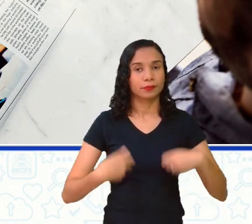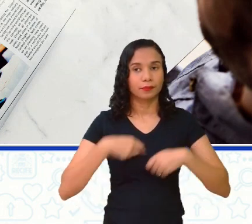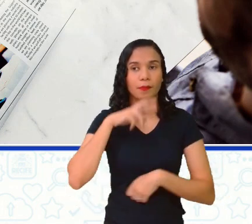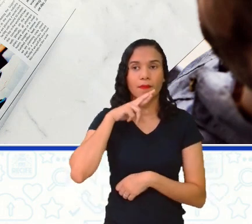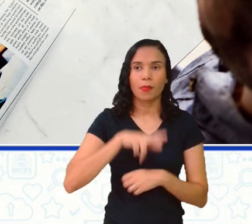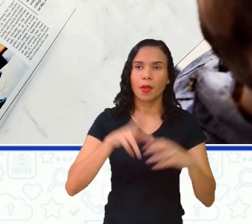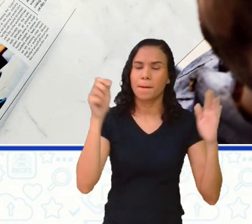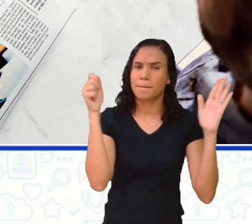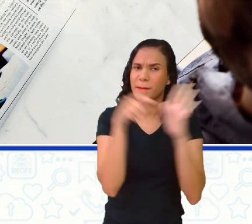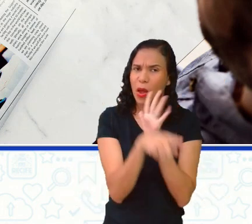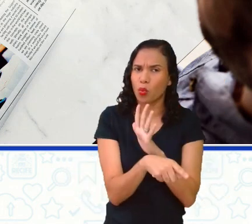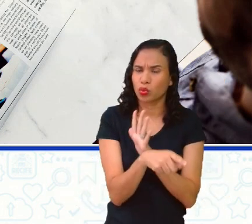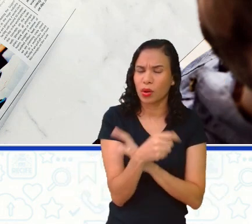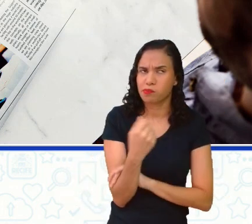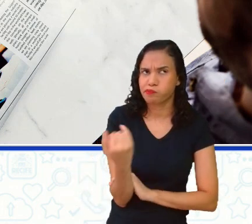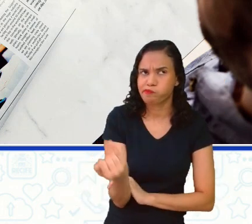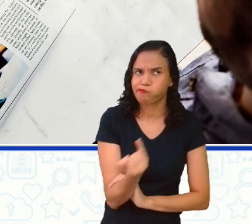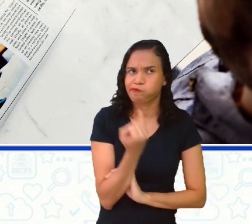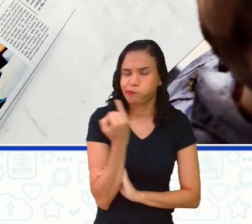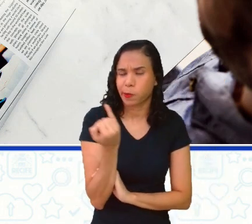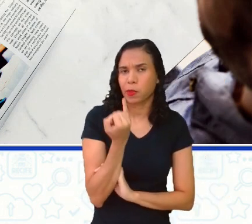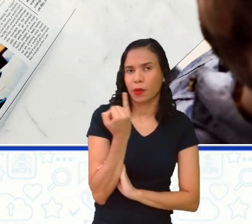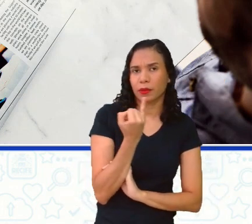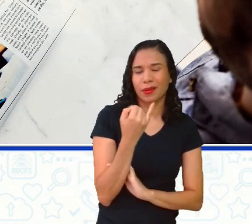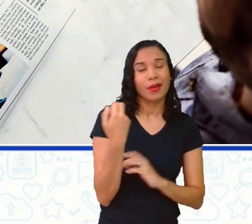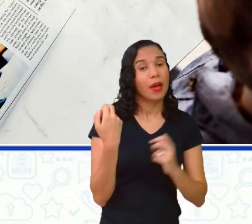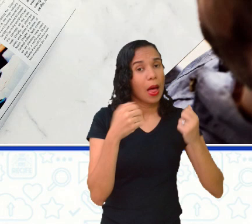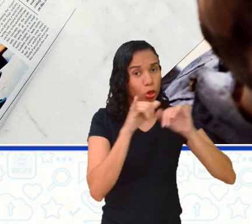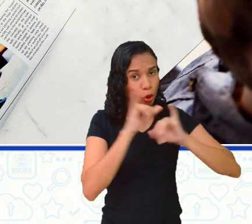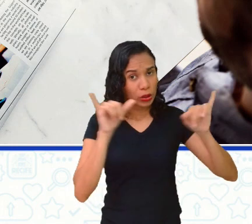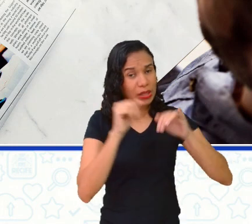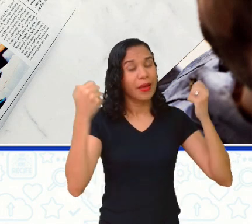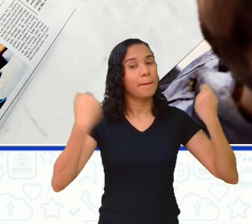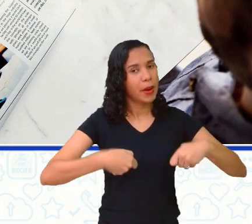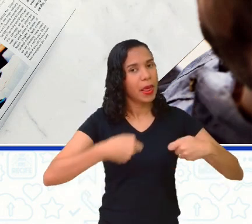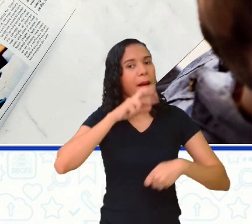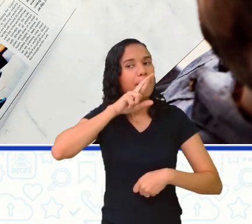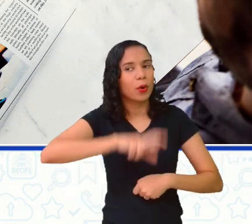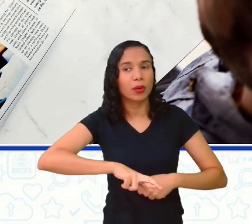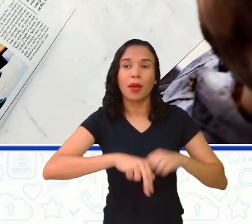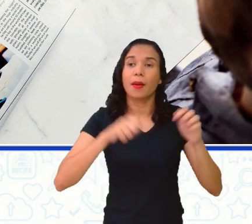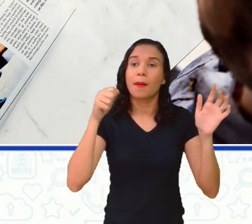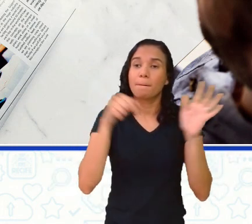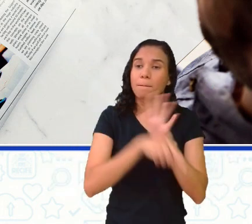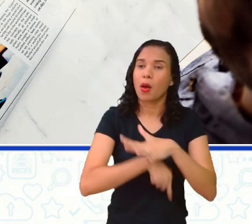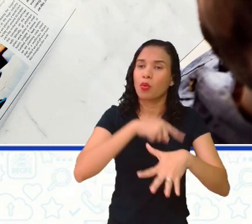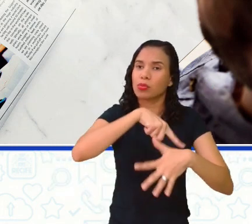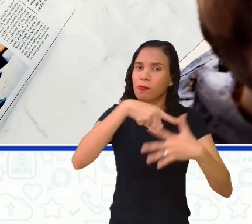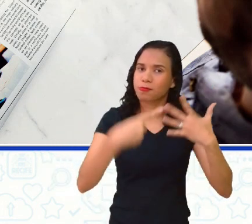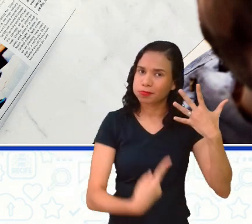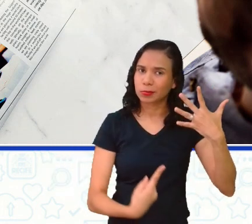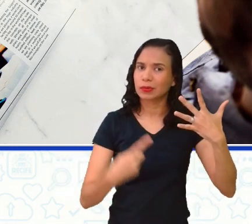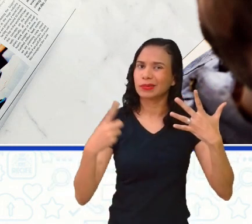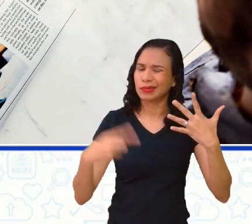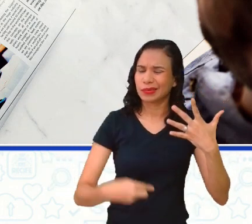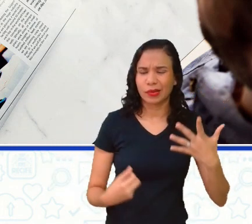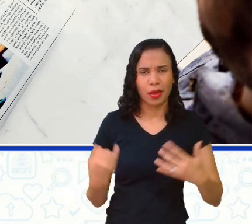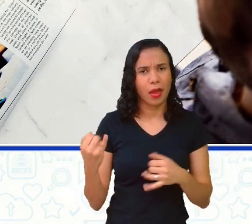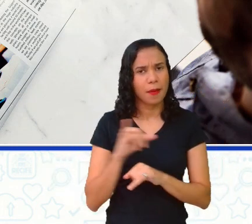algumas perguntas muito básicas. Toda notícia ela precisa responder essas perguntas, que são informações